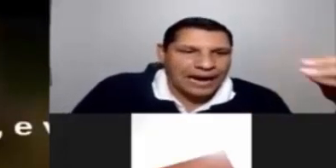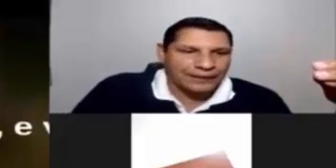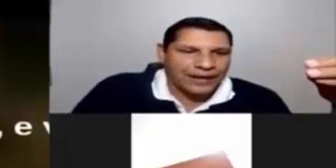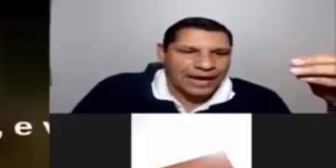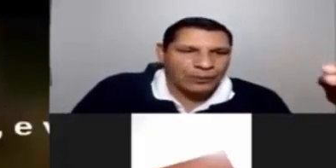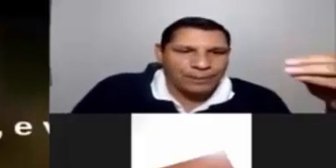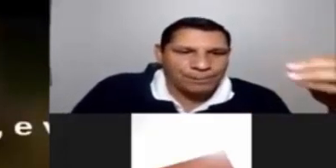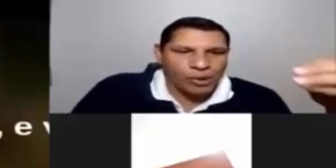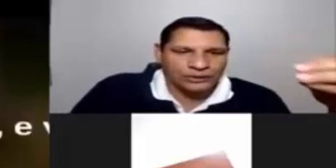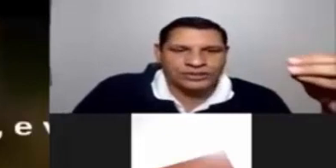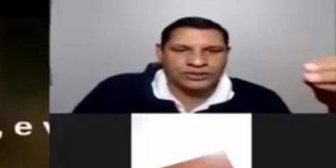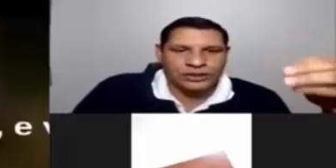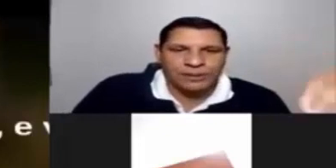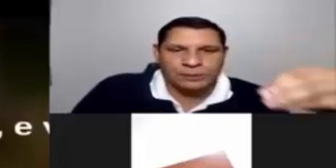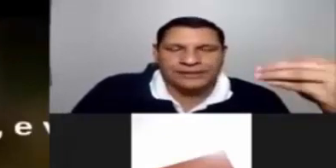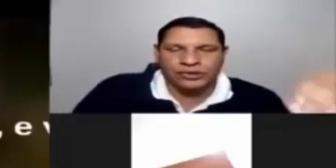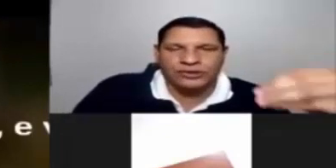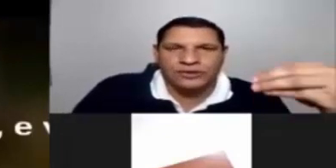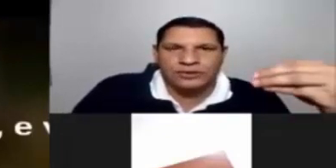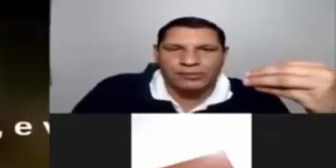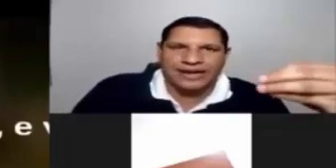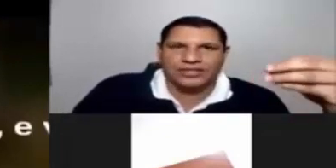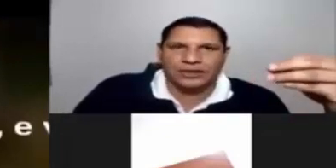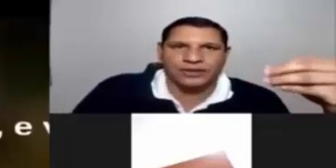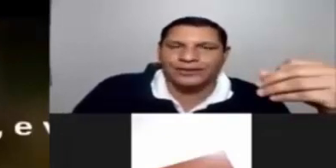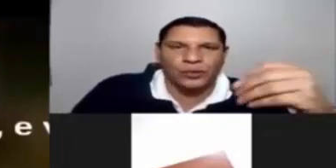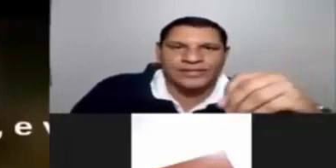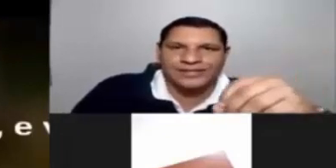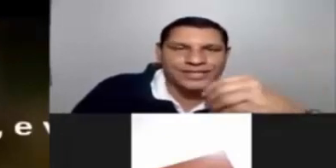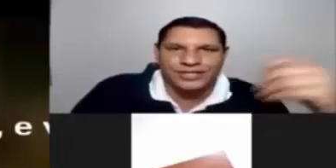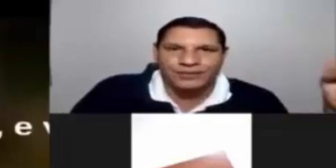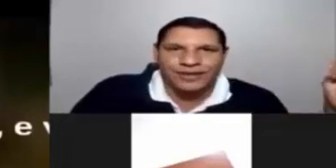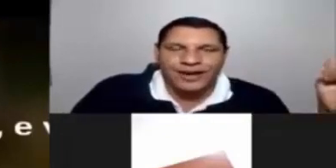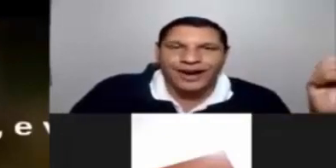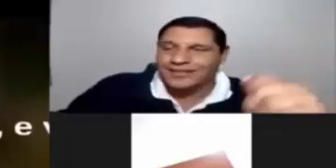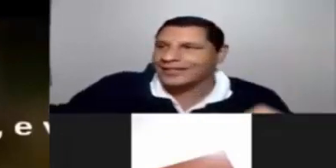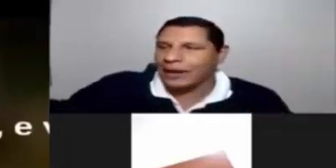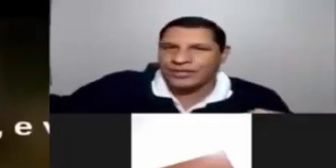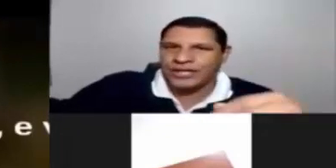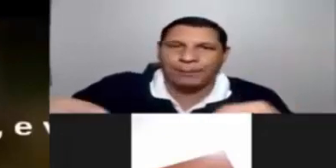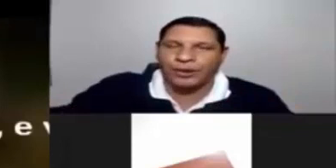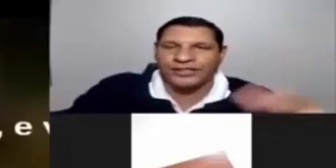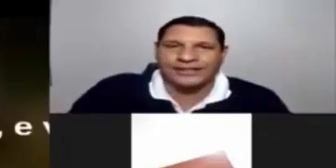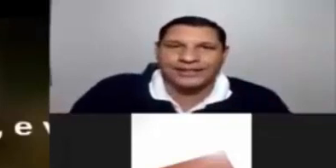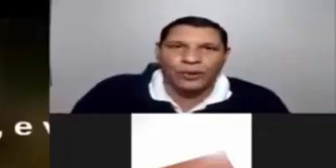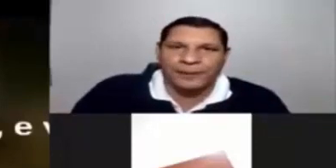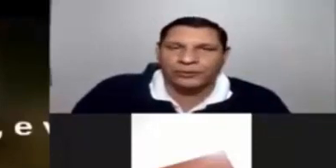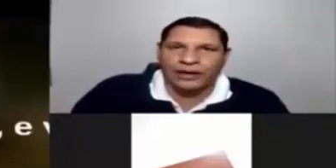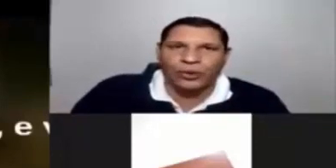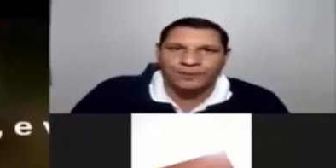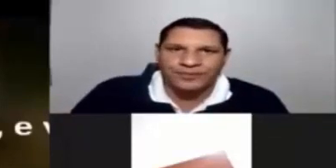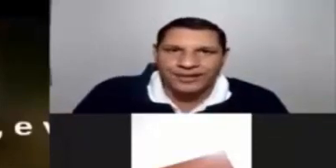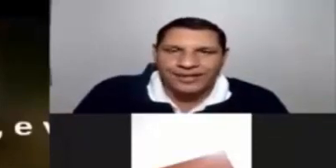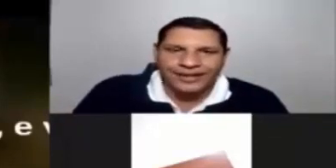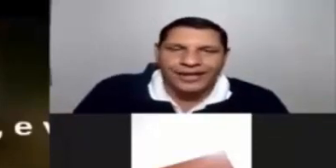na água a ponta do seu dedo é uma expressão idiomática. Porque não existe. Antes da água chegar na ponta, já secou por causa